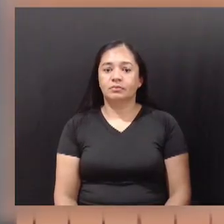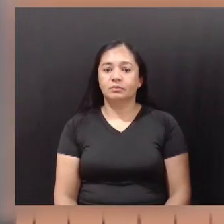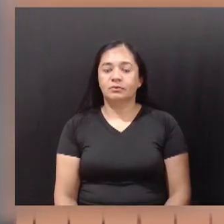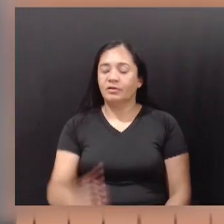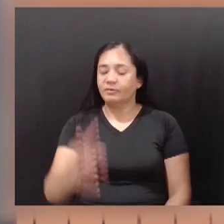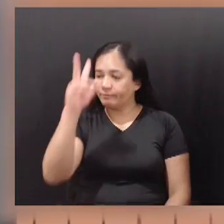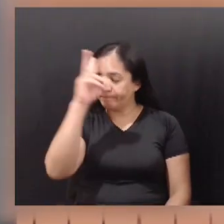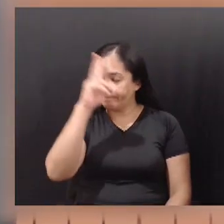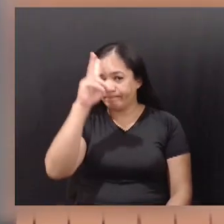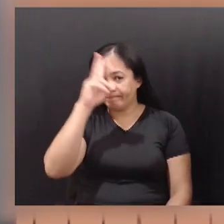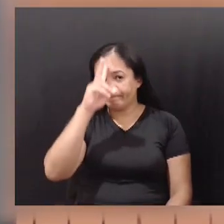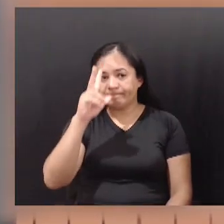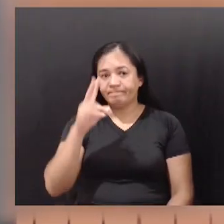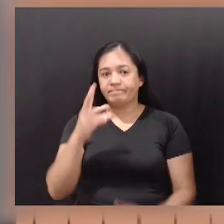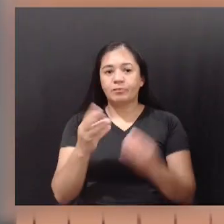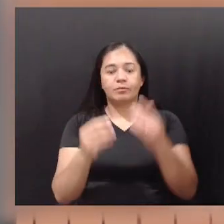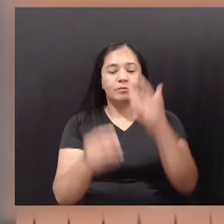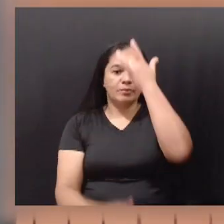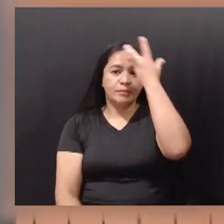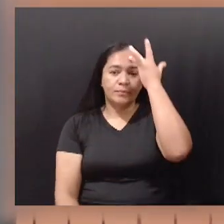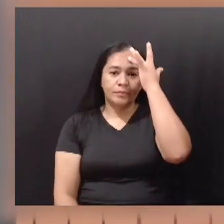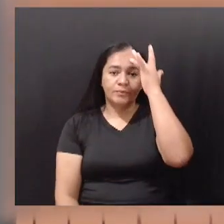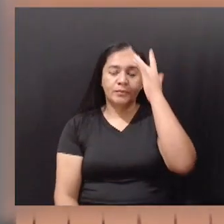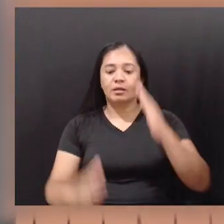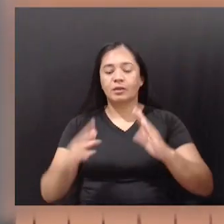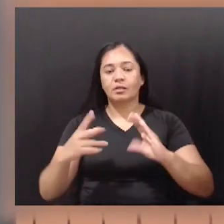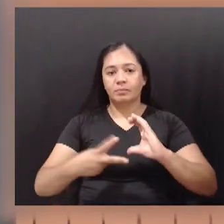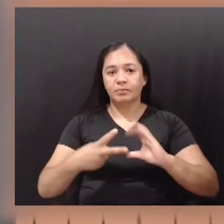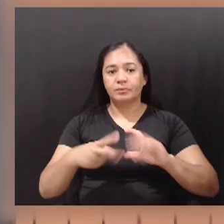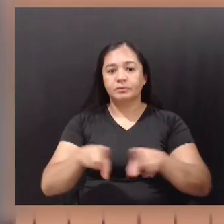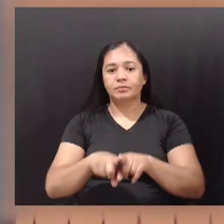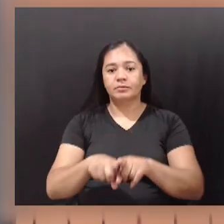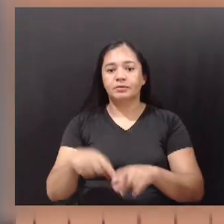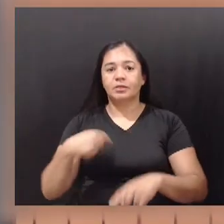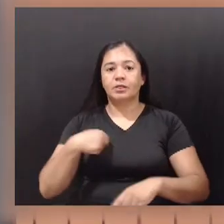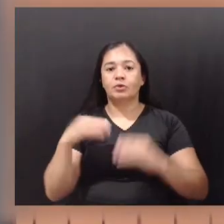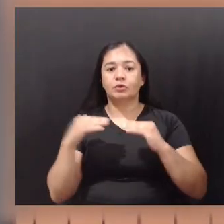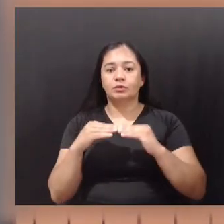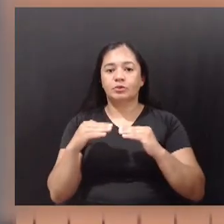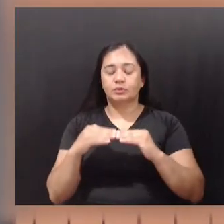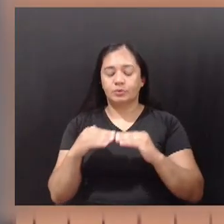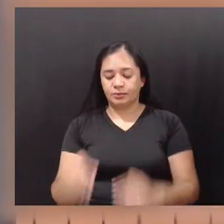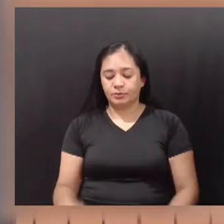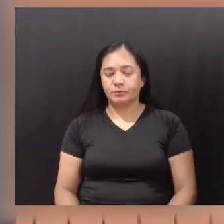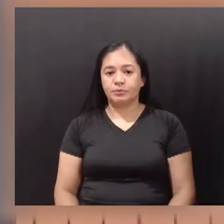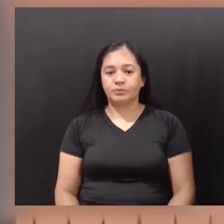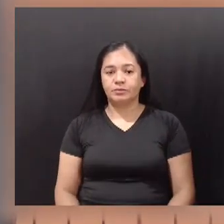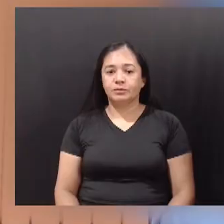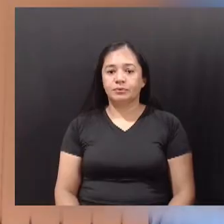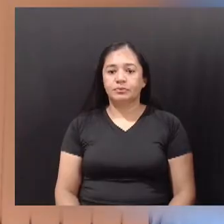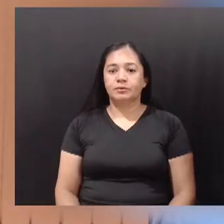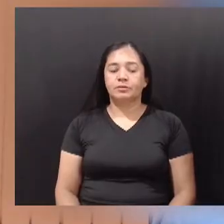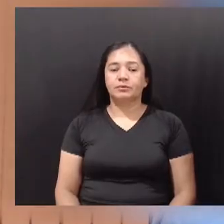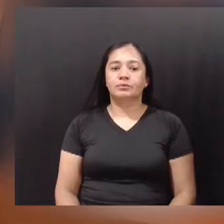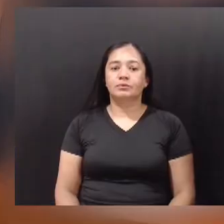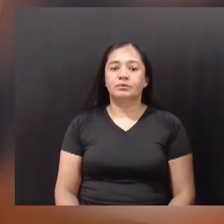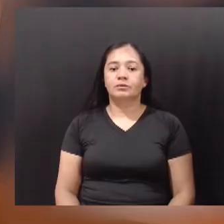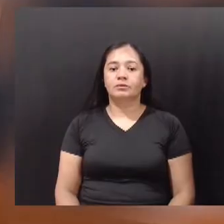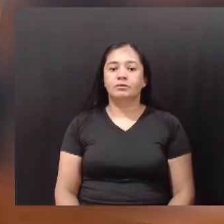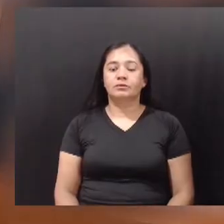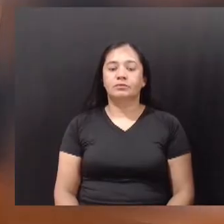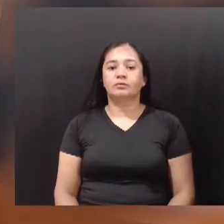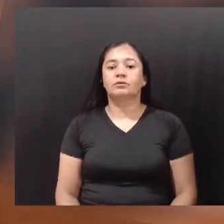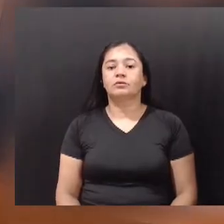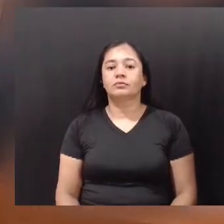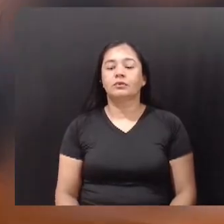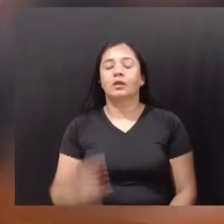por muitas pessoas e por essa casa aqui. Eu sou favorável também, senhor presidente. Senhor presidente, eu também sou